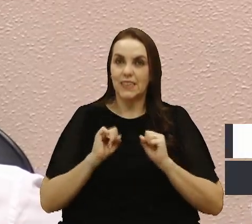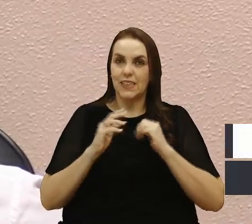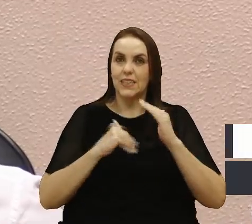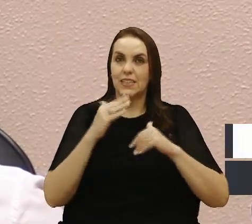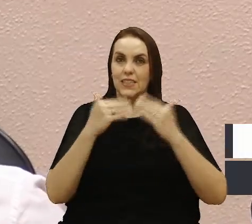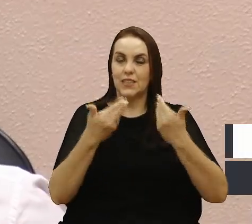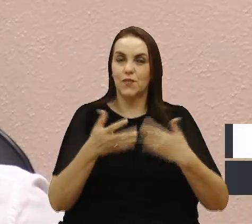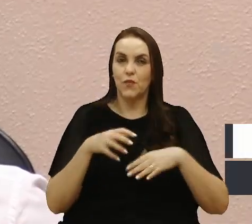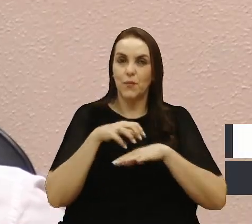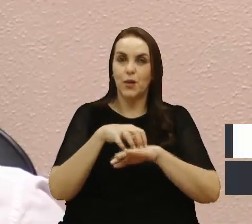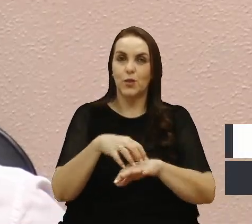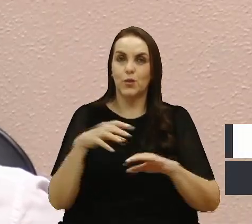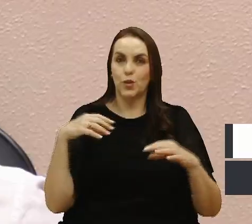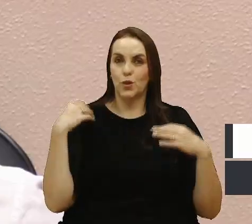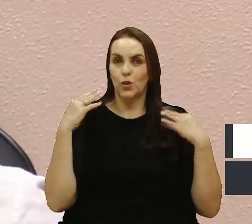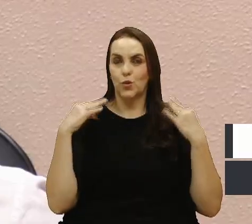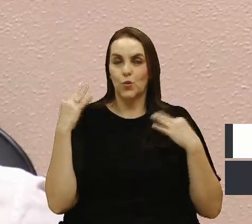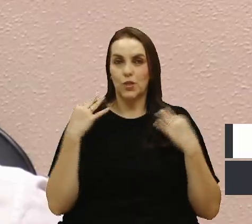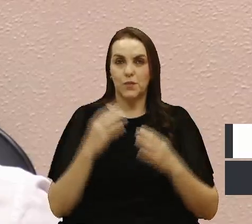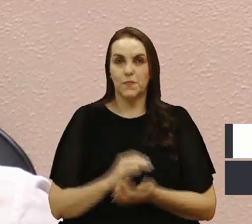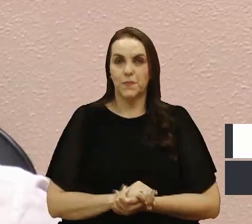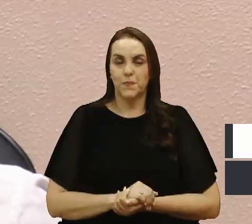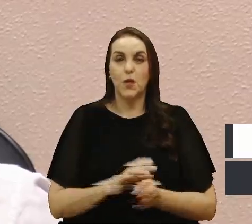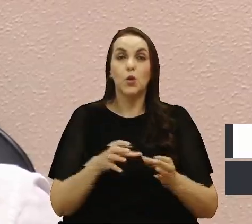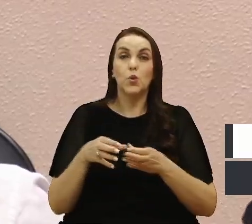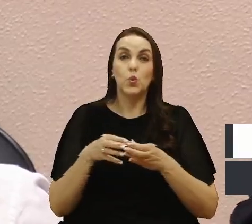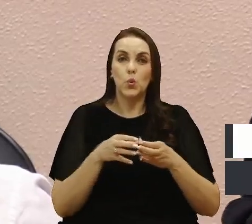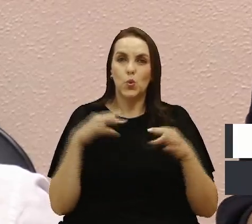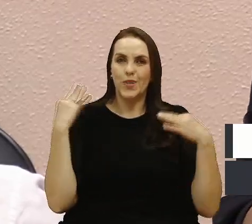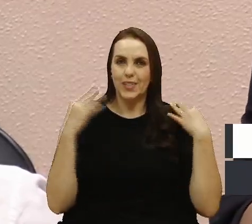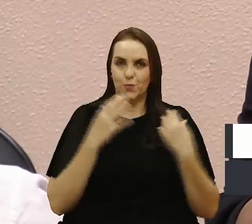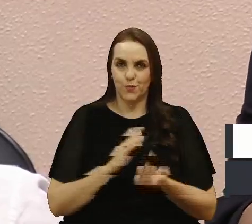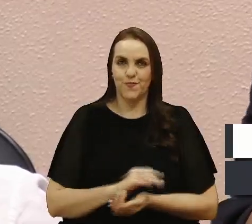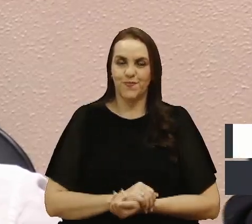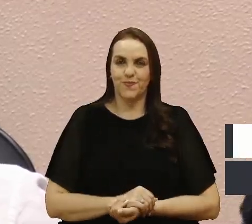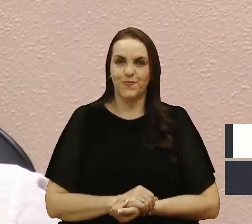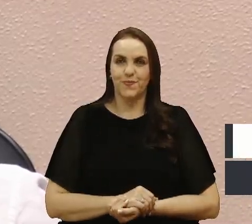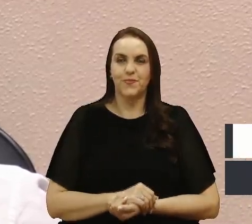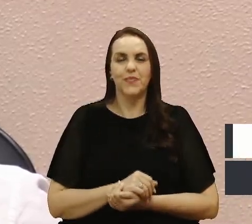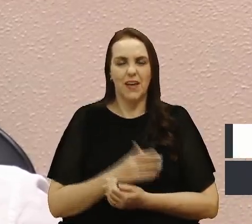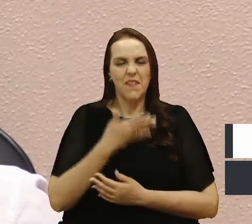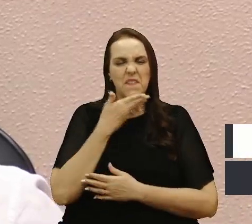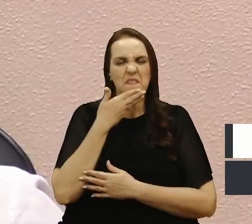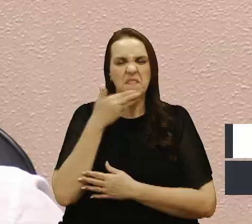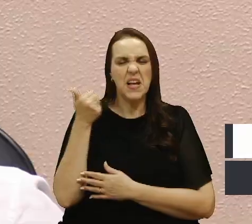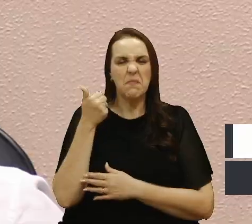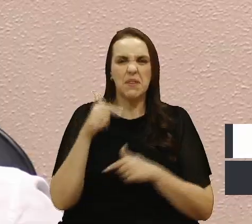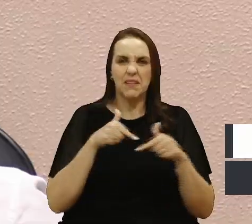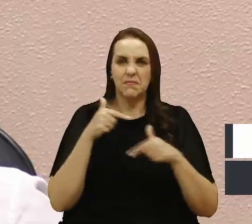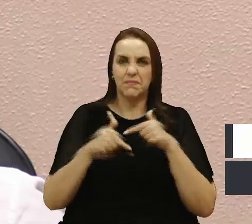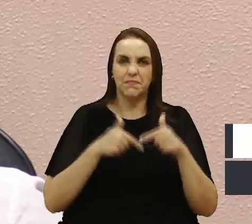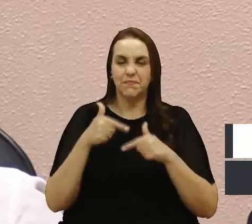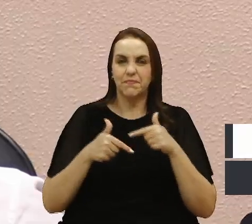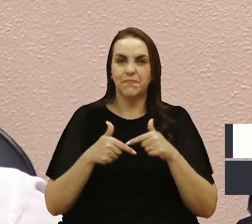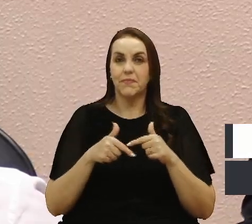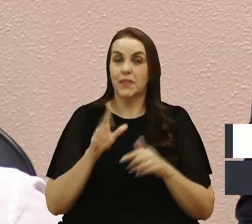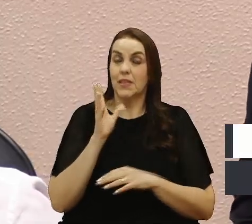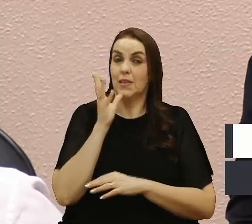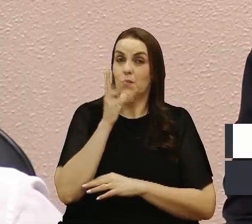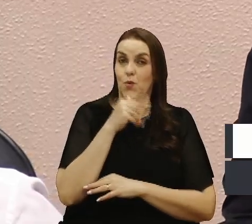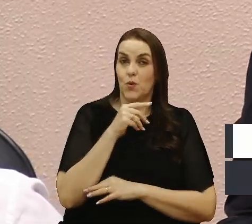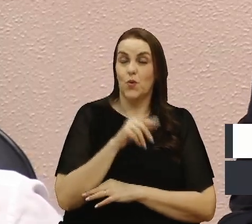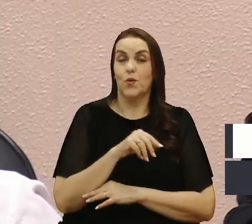e Turismo. Então, vale a pena o trabalho. Demorou 1 ano, 15 reuniões, mas